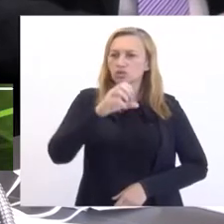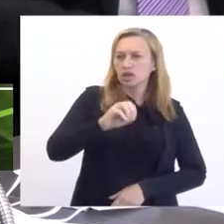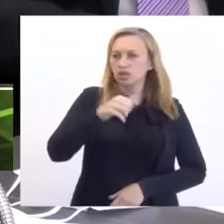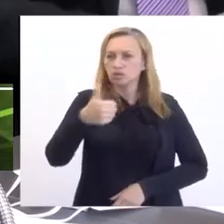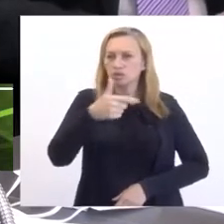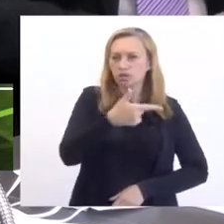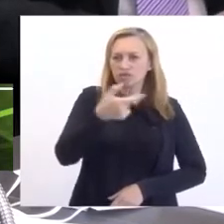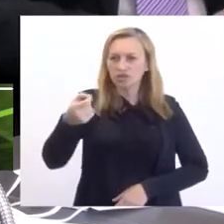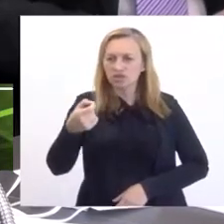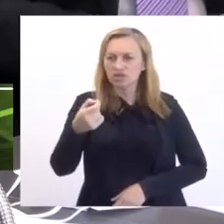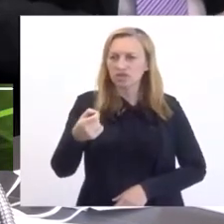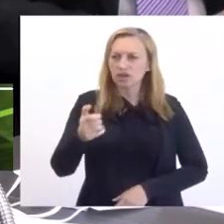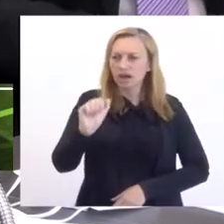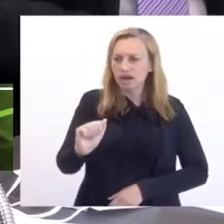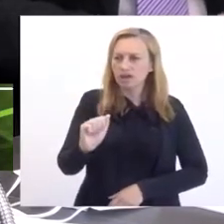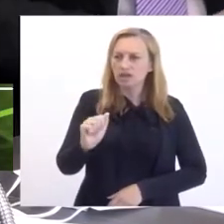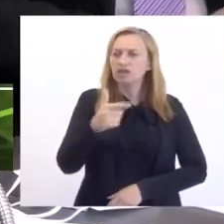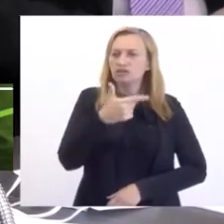0101-2020, a